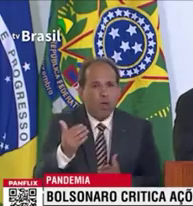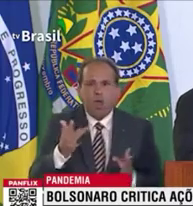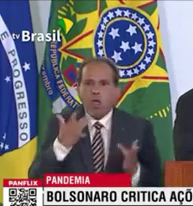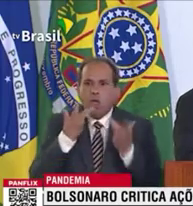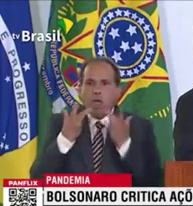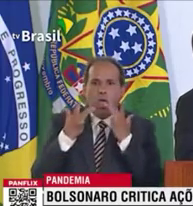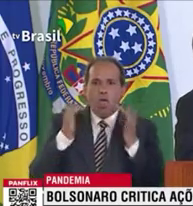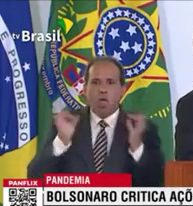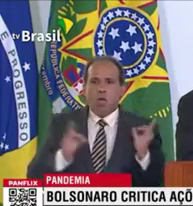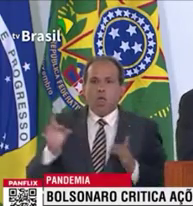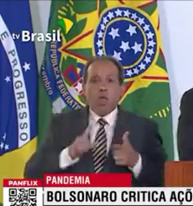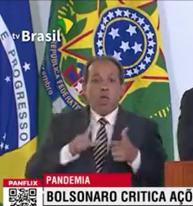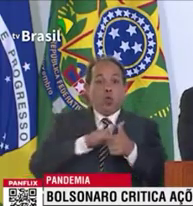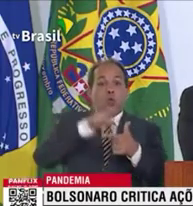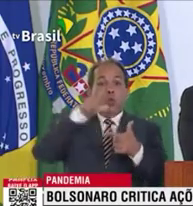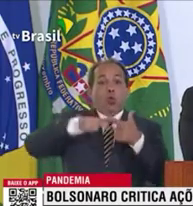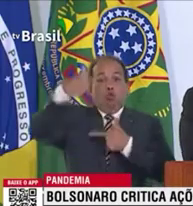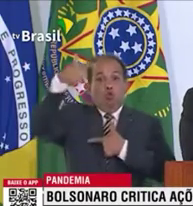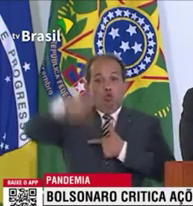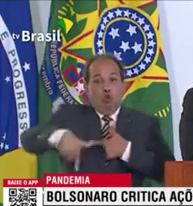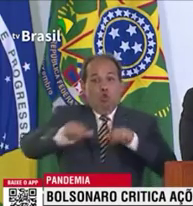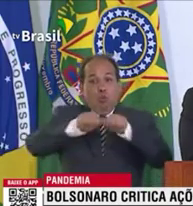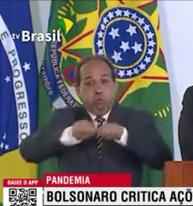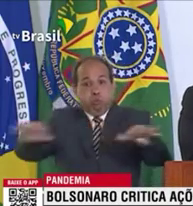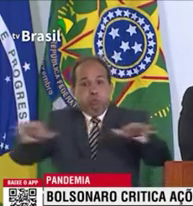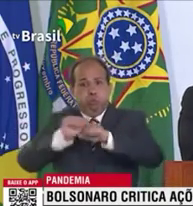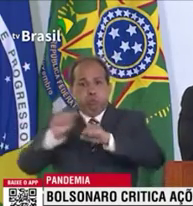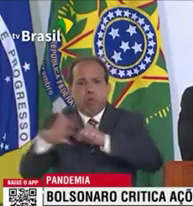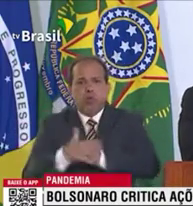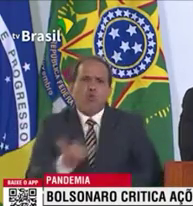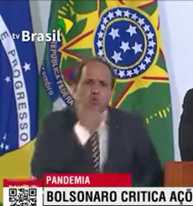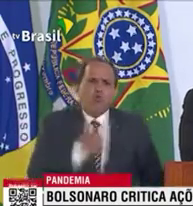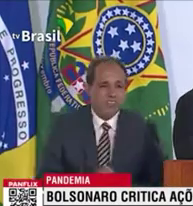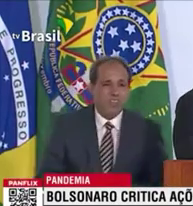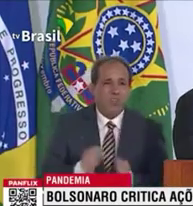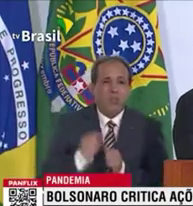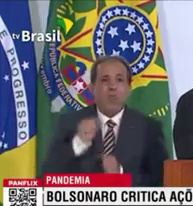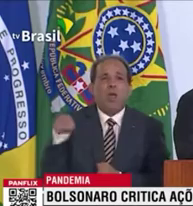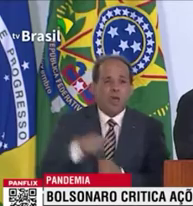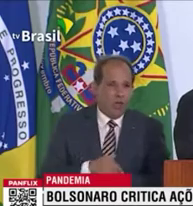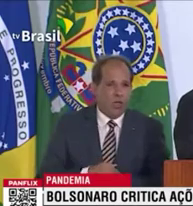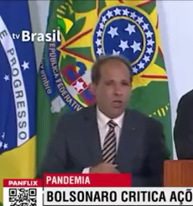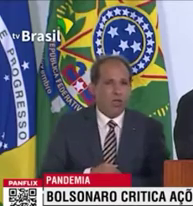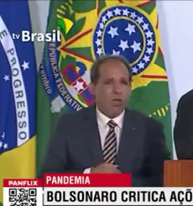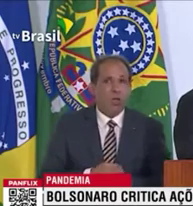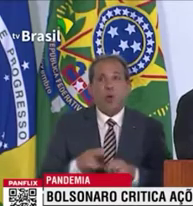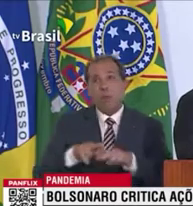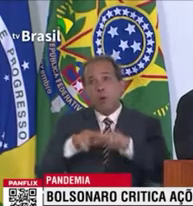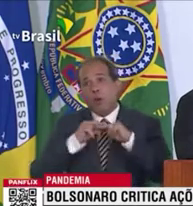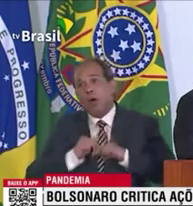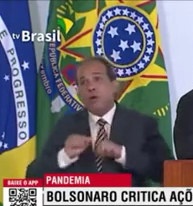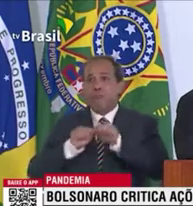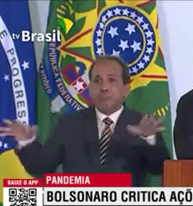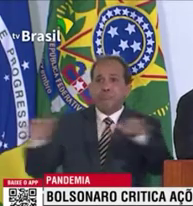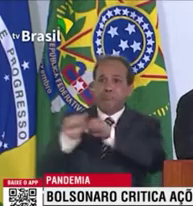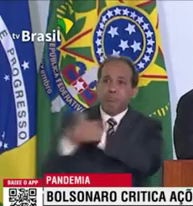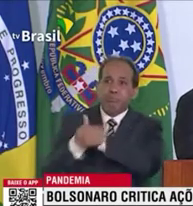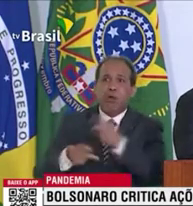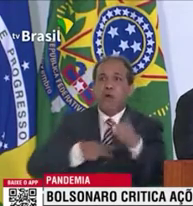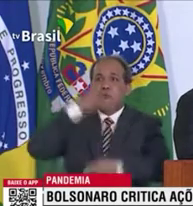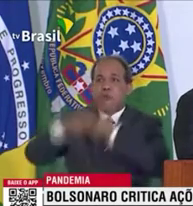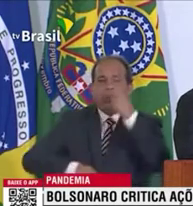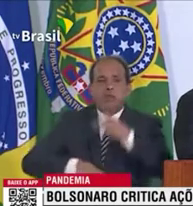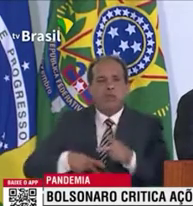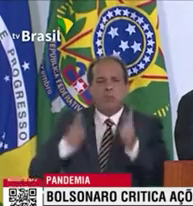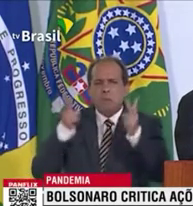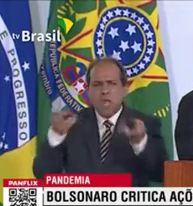amedrontar o povo brasileiro com uma segunda onda. Tem que enfrentar, pô. Tudo agora é pandemia.